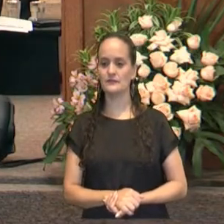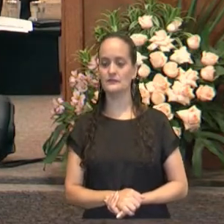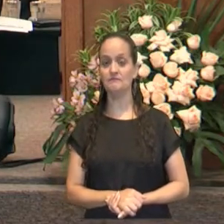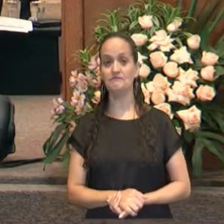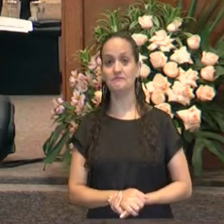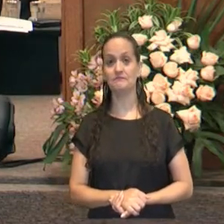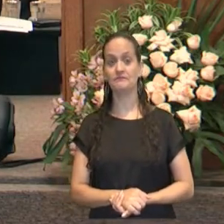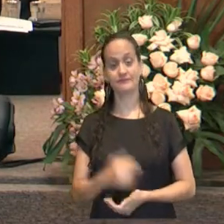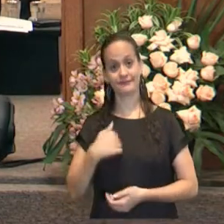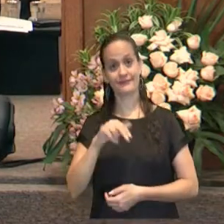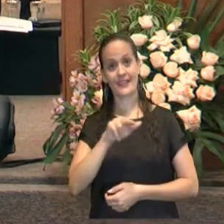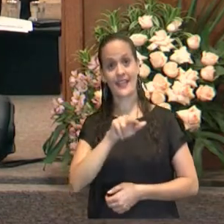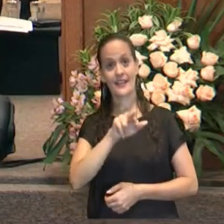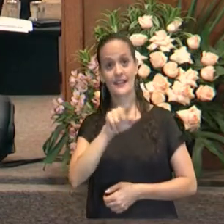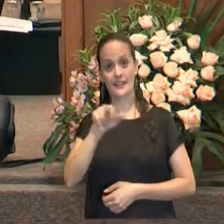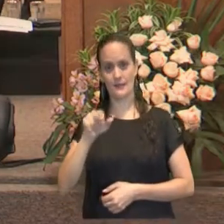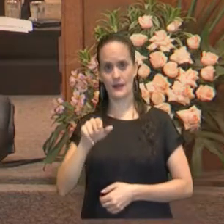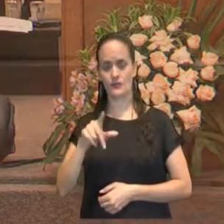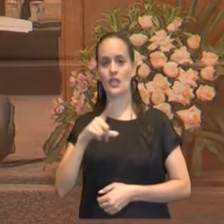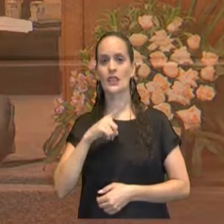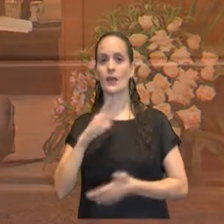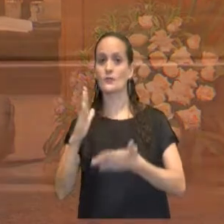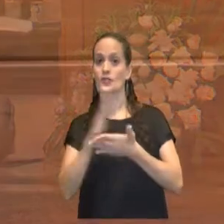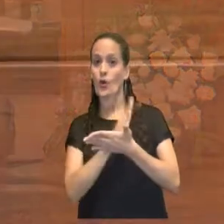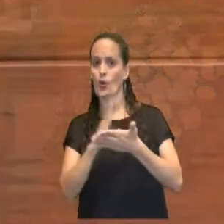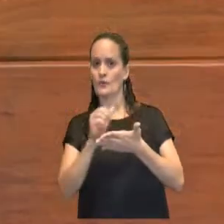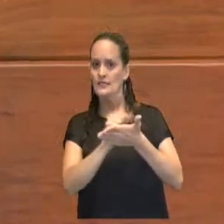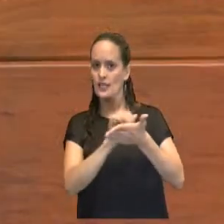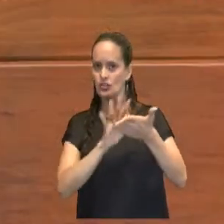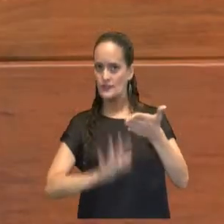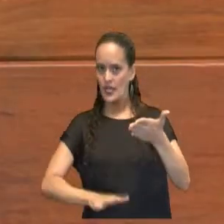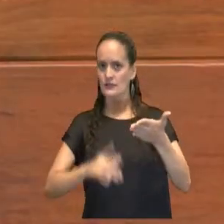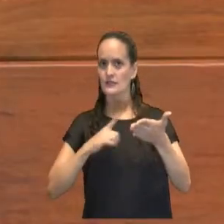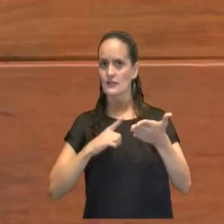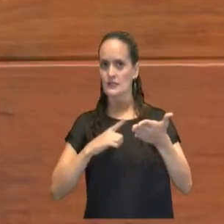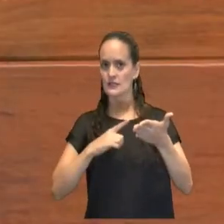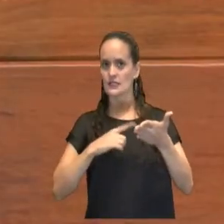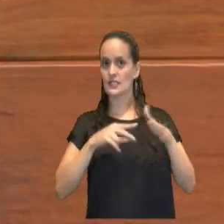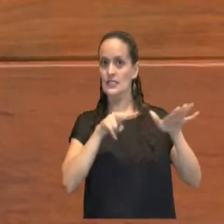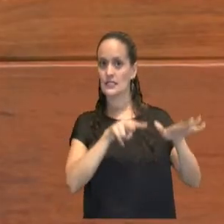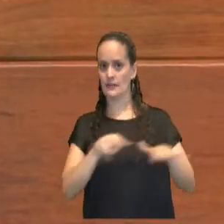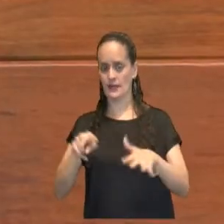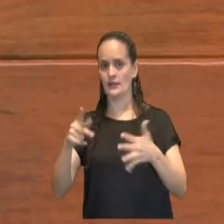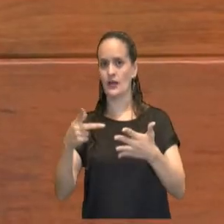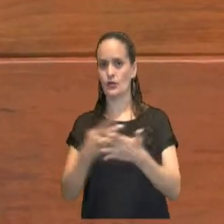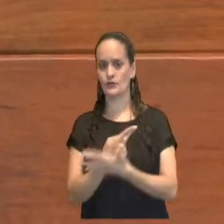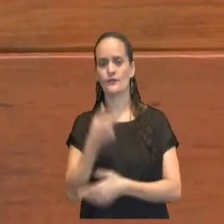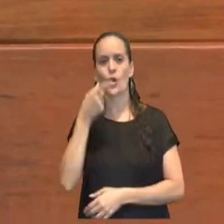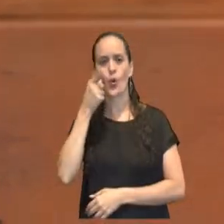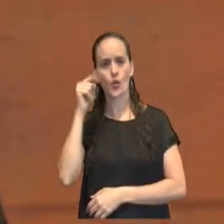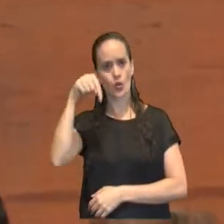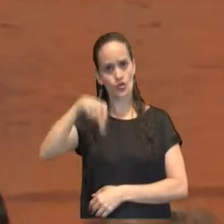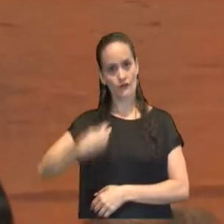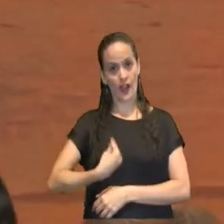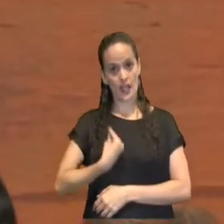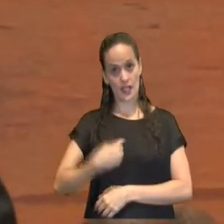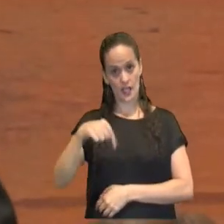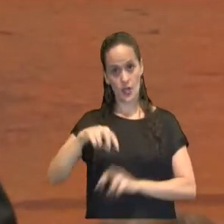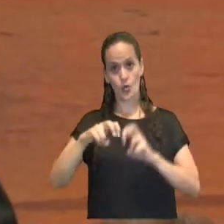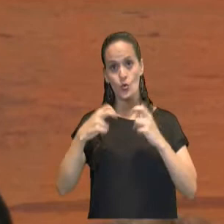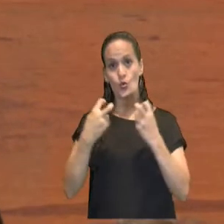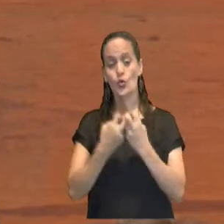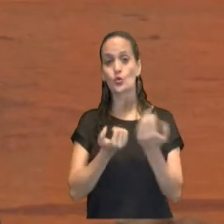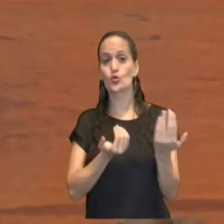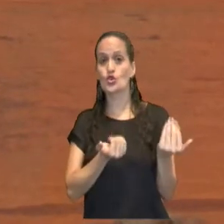Irmãos, nós temos algumas atividades sendo realizadas durante a semana. Eu estive ontem aqui no culto da juventude,